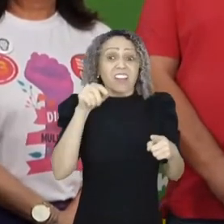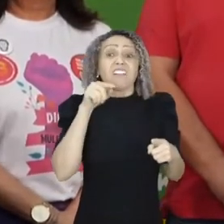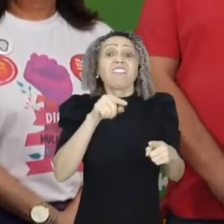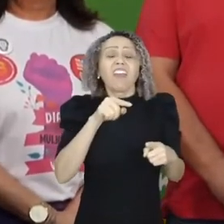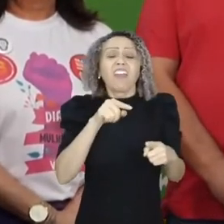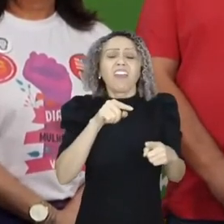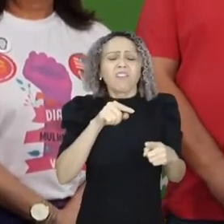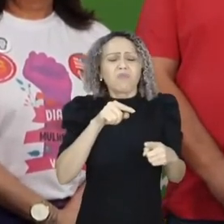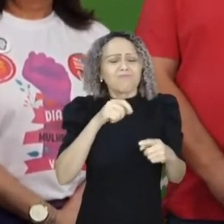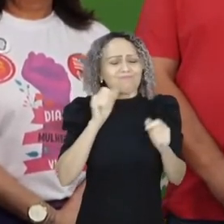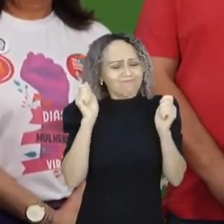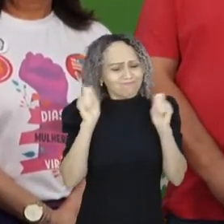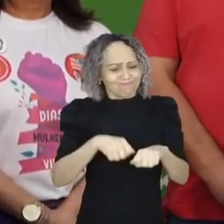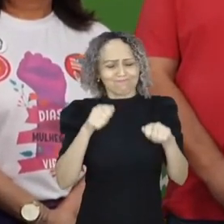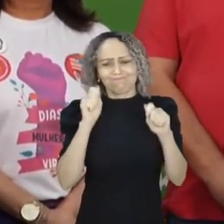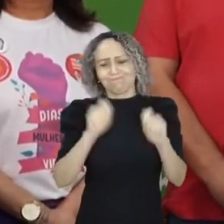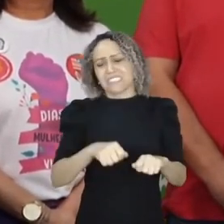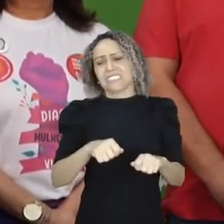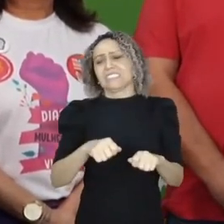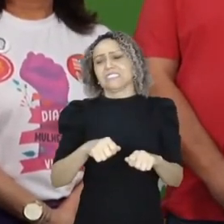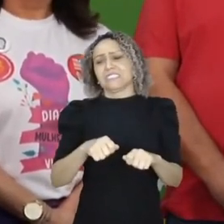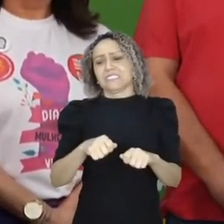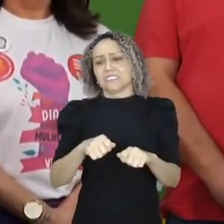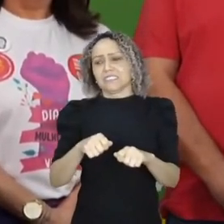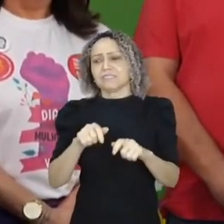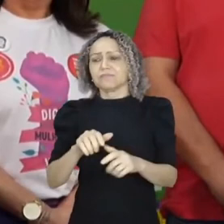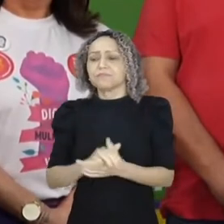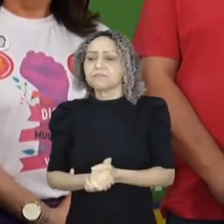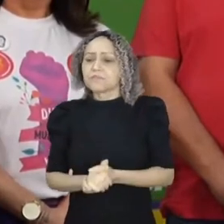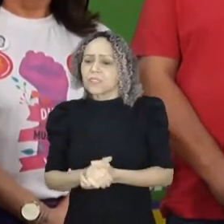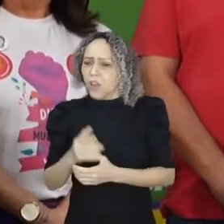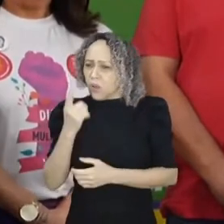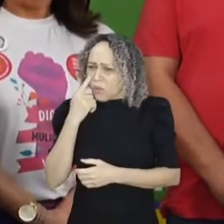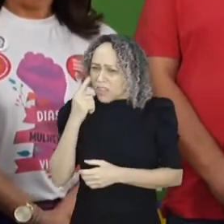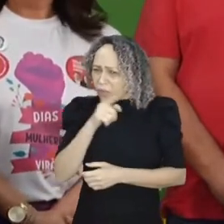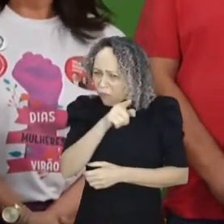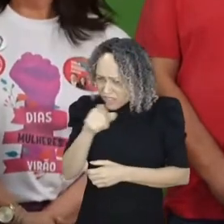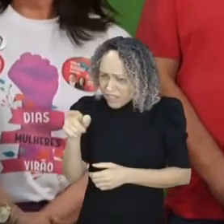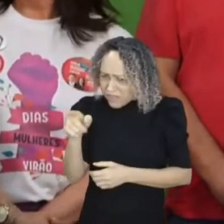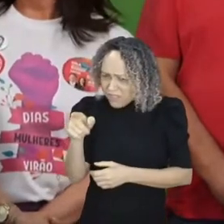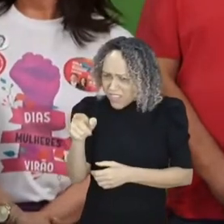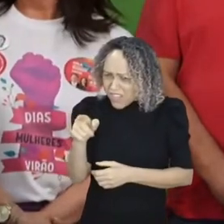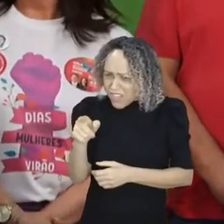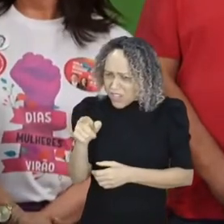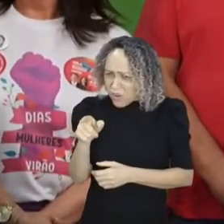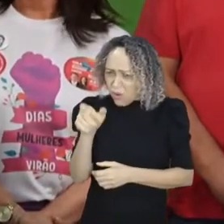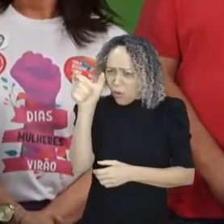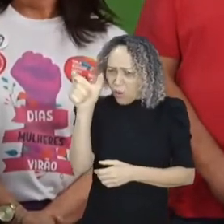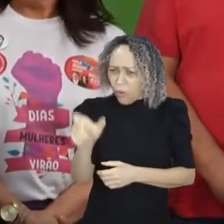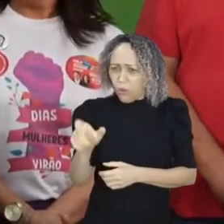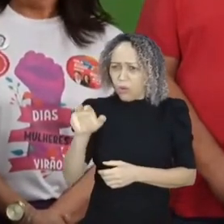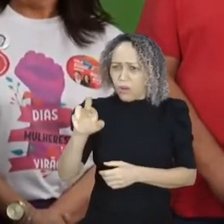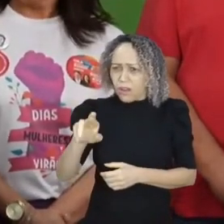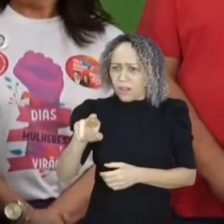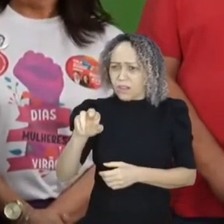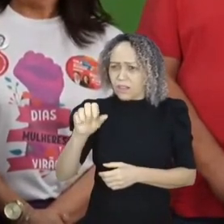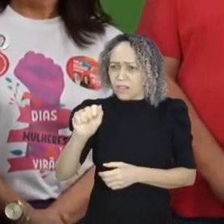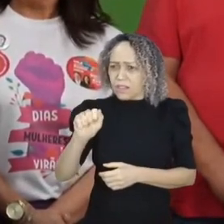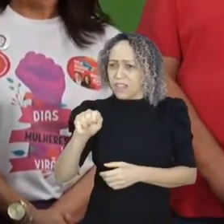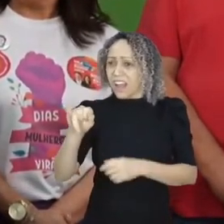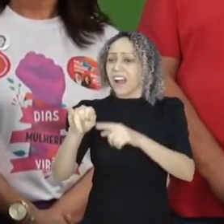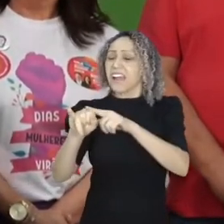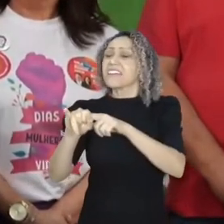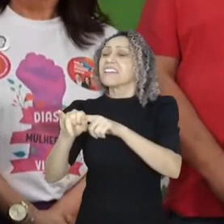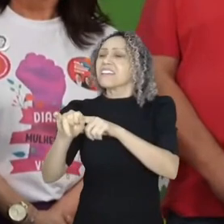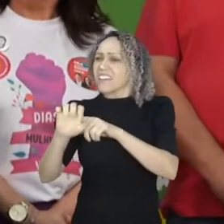uma declaração do nosso querido Raí. O Raí dizendo, olha, eu não vou votar em Lula por